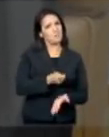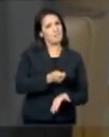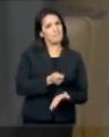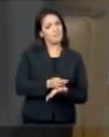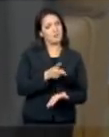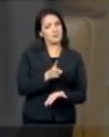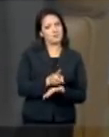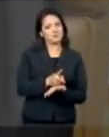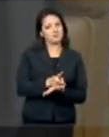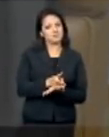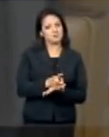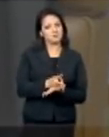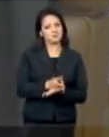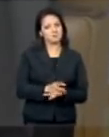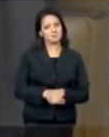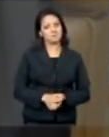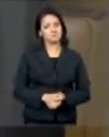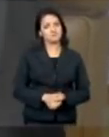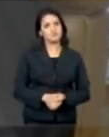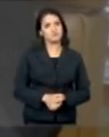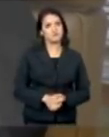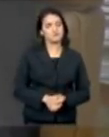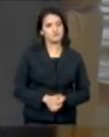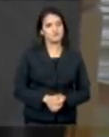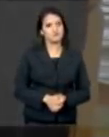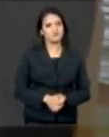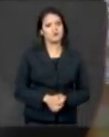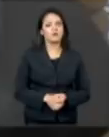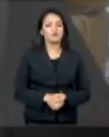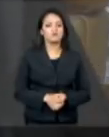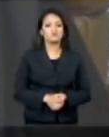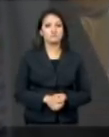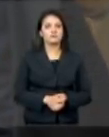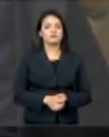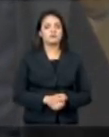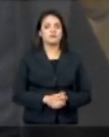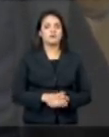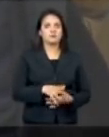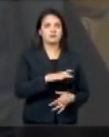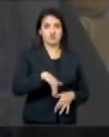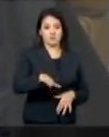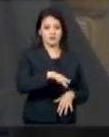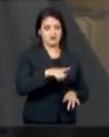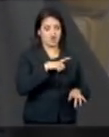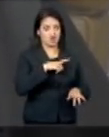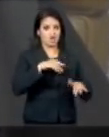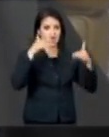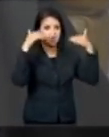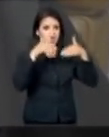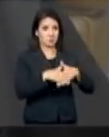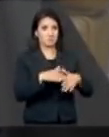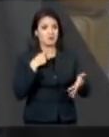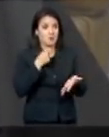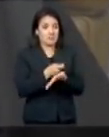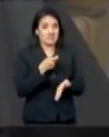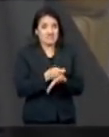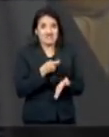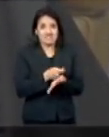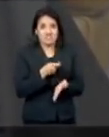o poder a plena submissão às exigências indisponíveis da publicidade